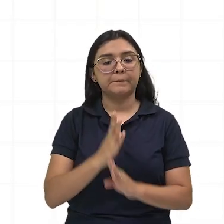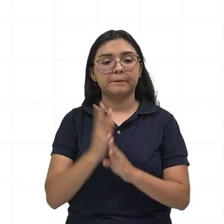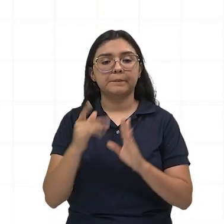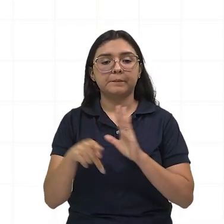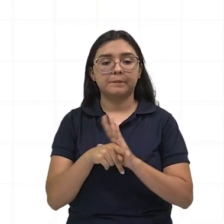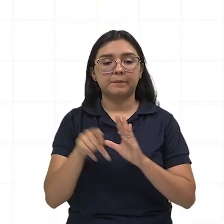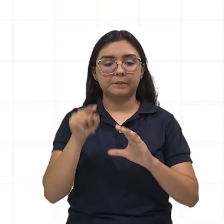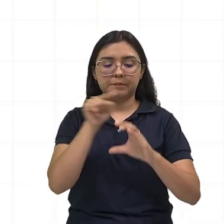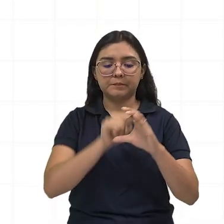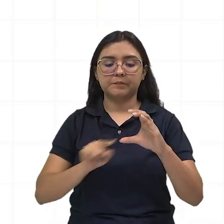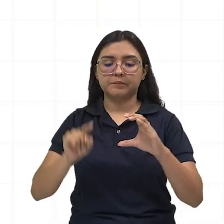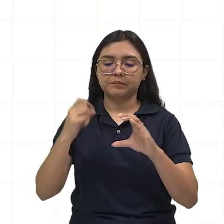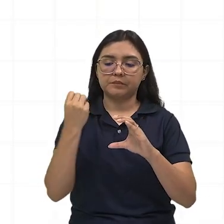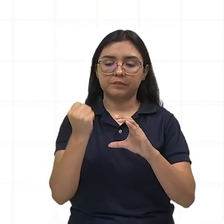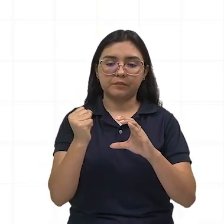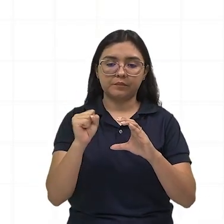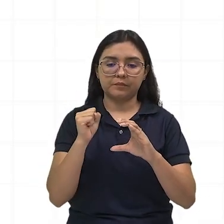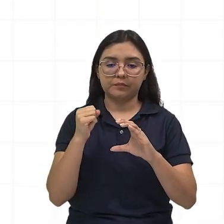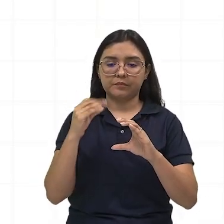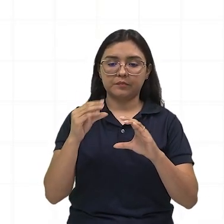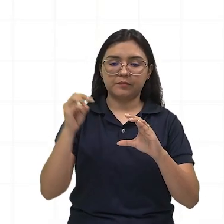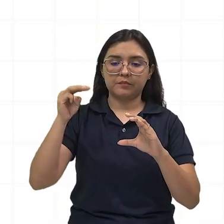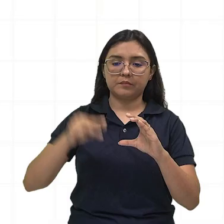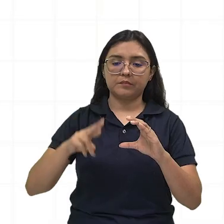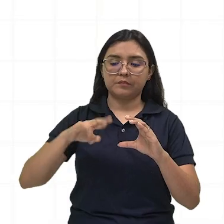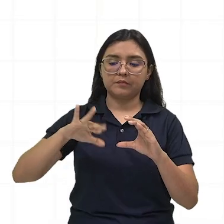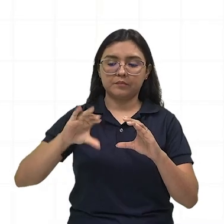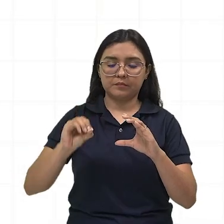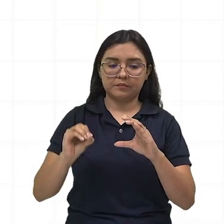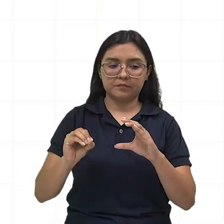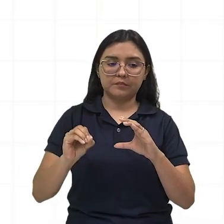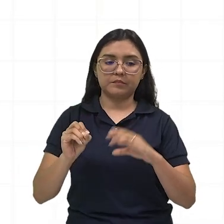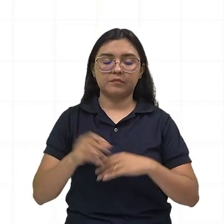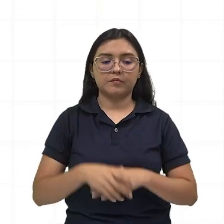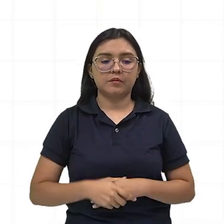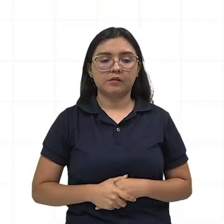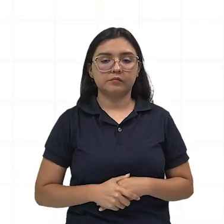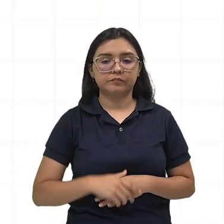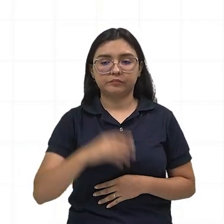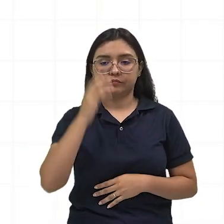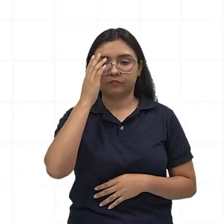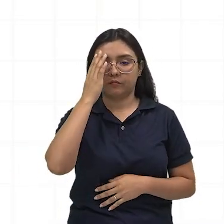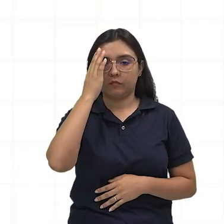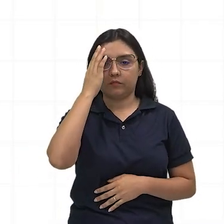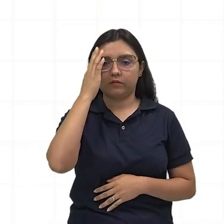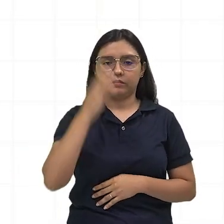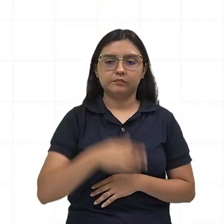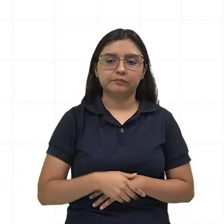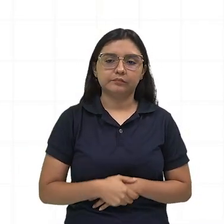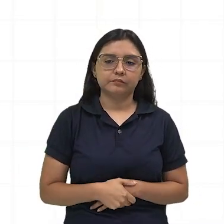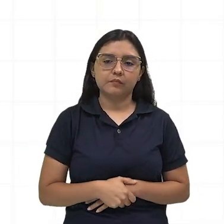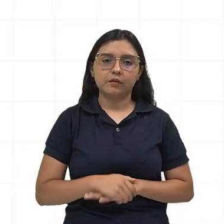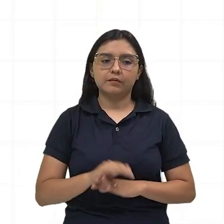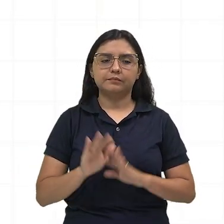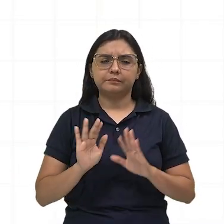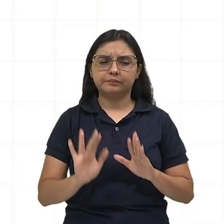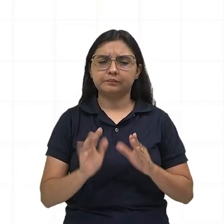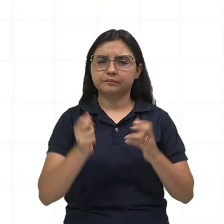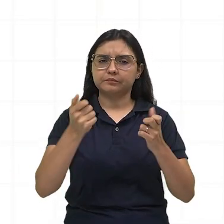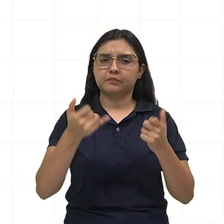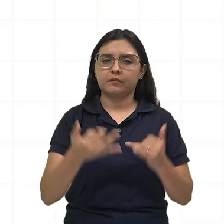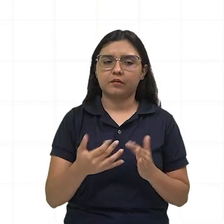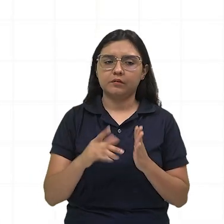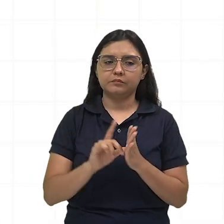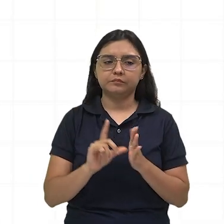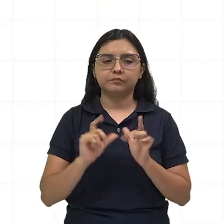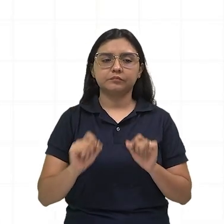círculo de 8 centímetros de raio. Olha lá. Mas, olha aqui, aquilo que eu havia dito para vocês,